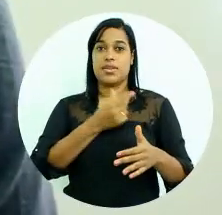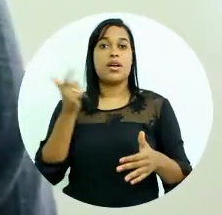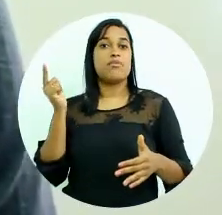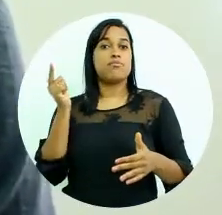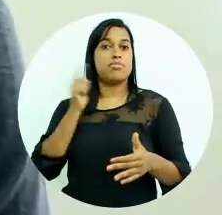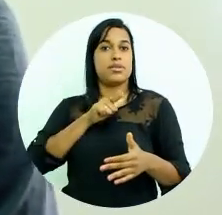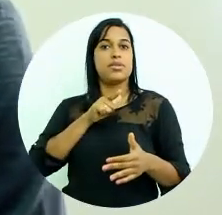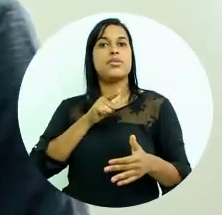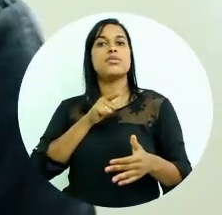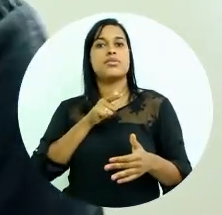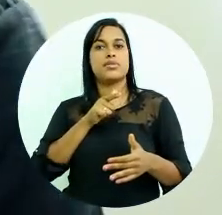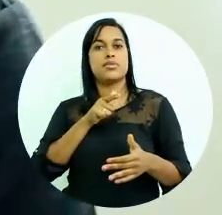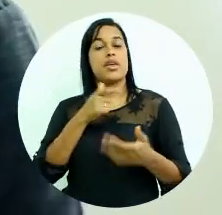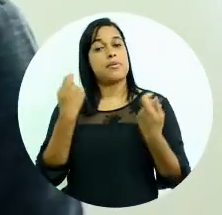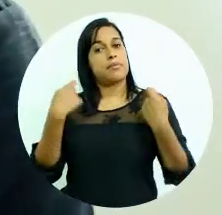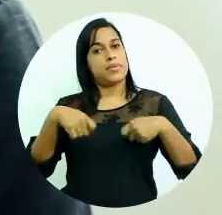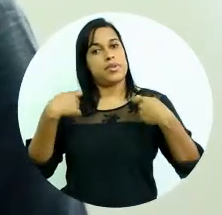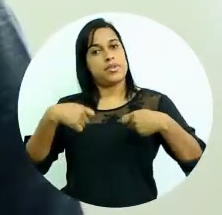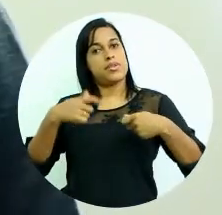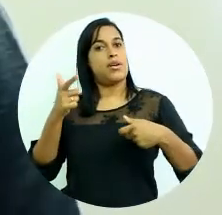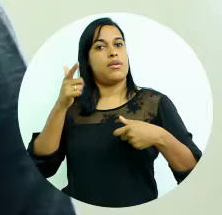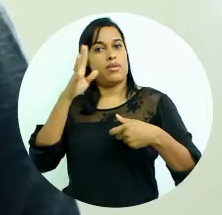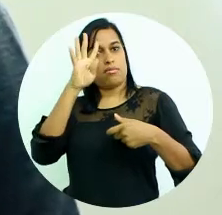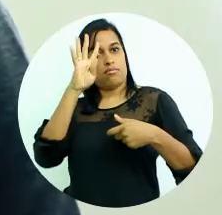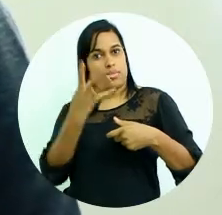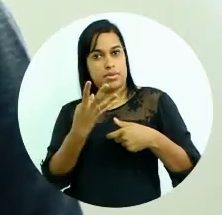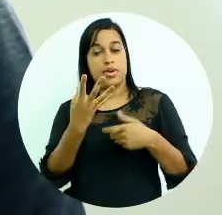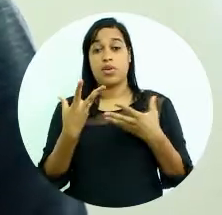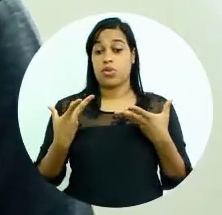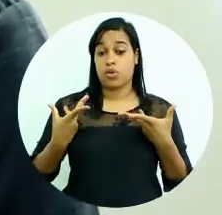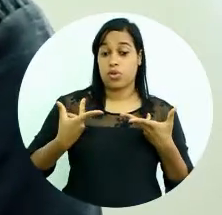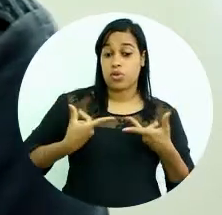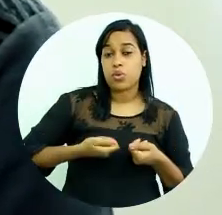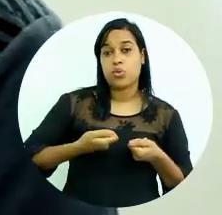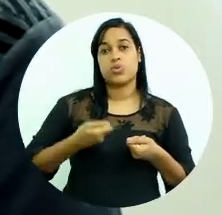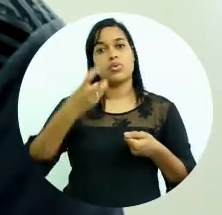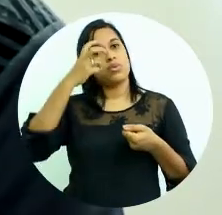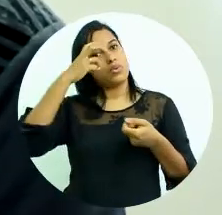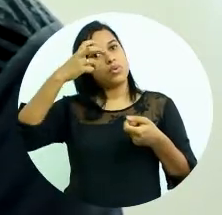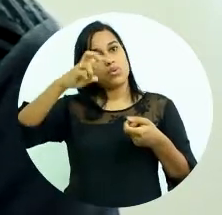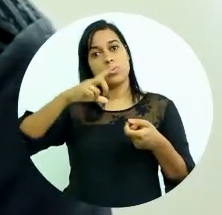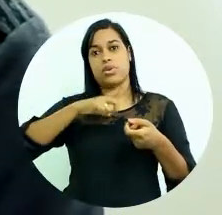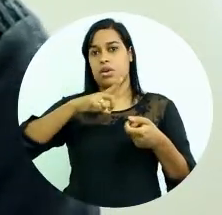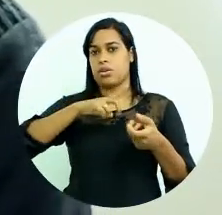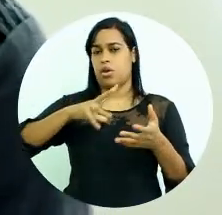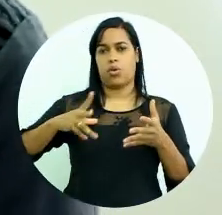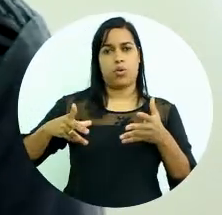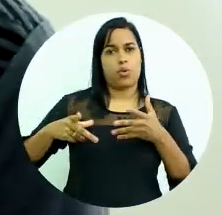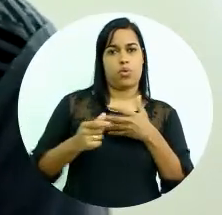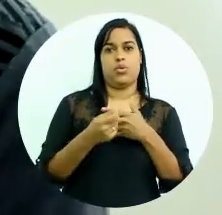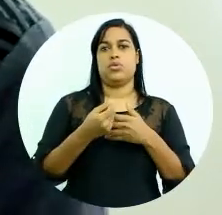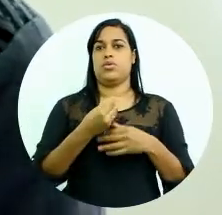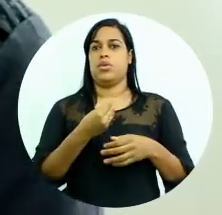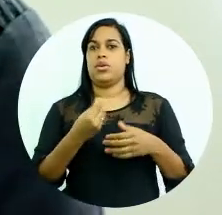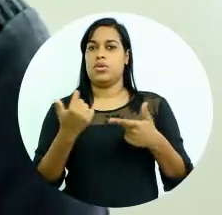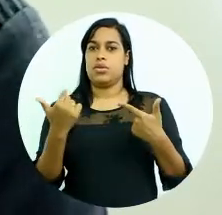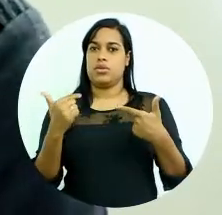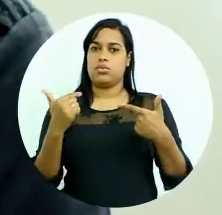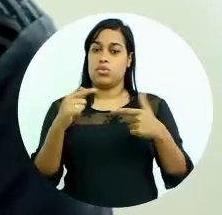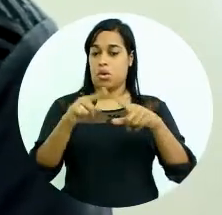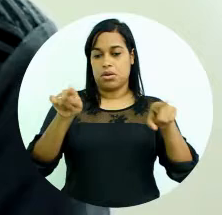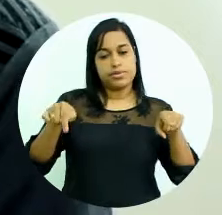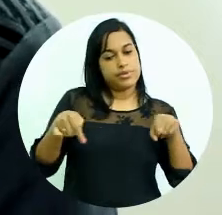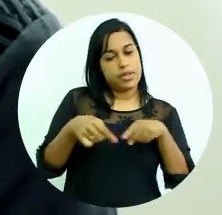e consegue dar conta daquilo que ele estava precisando. Então, todos os elementos culturais que nós temos ao nosso redor, seja